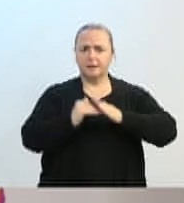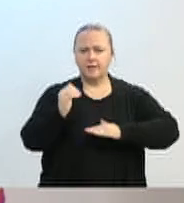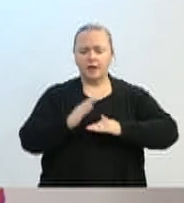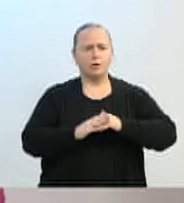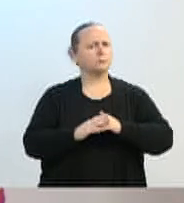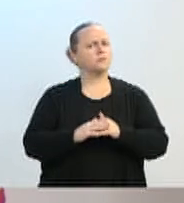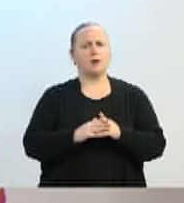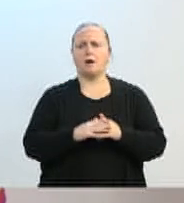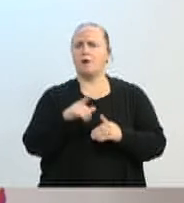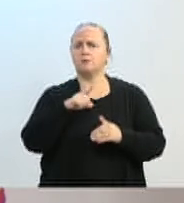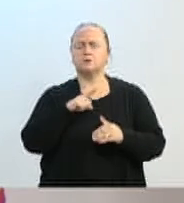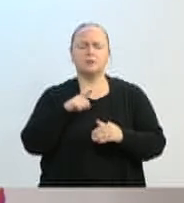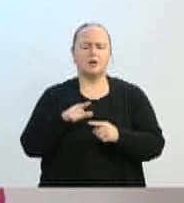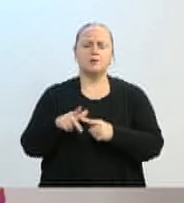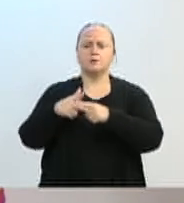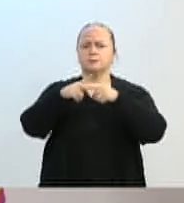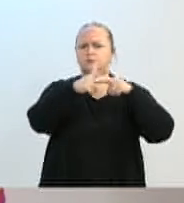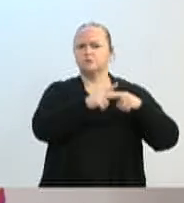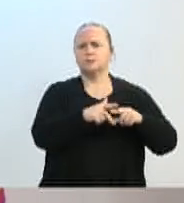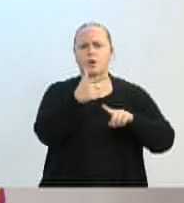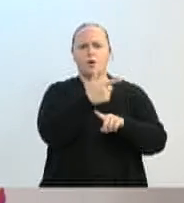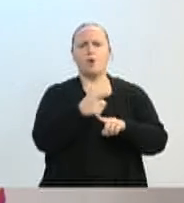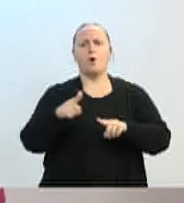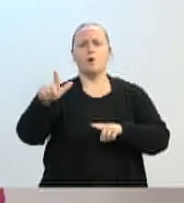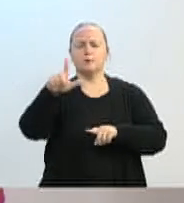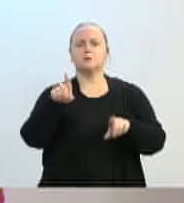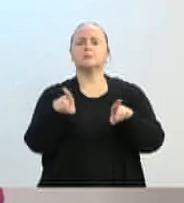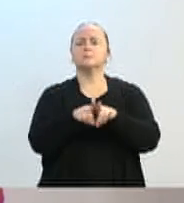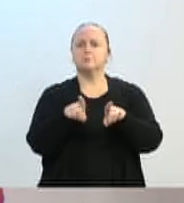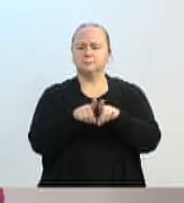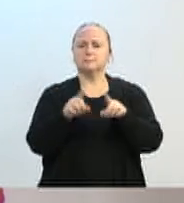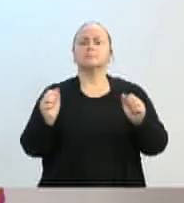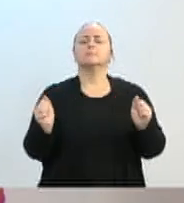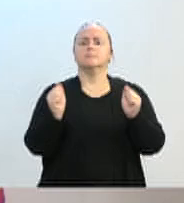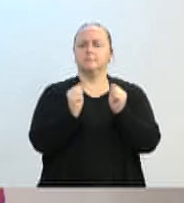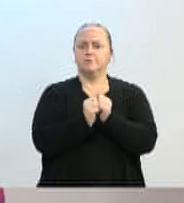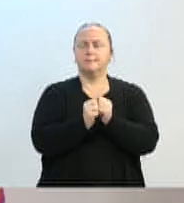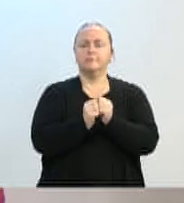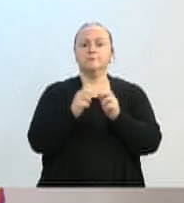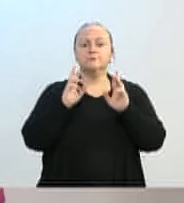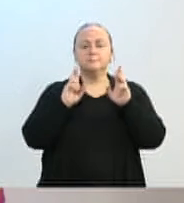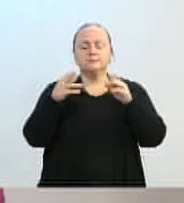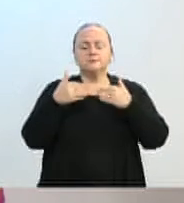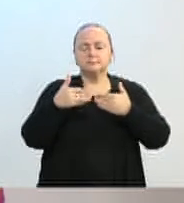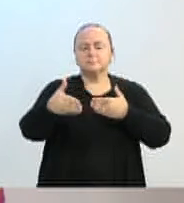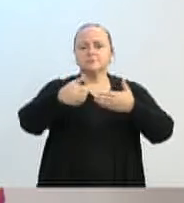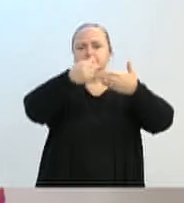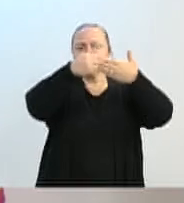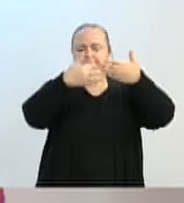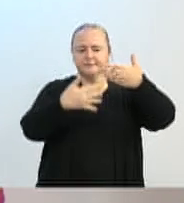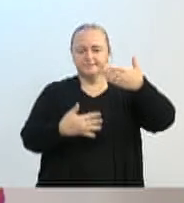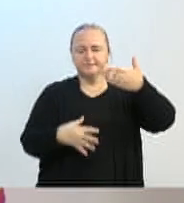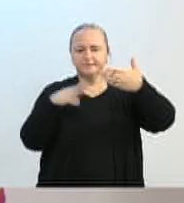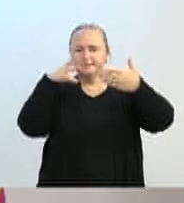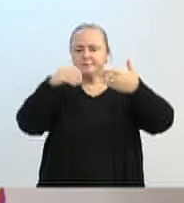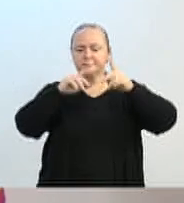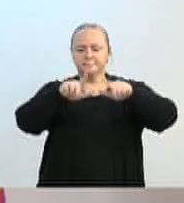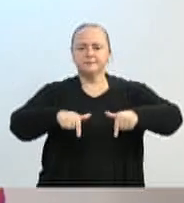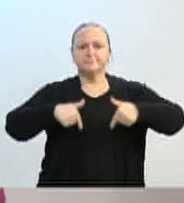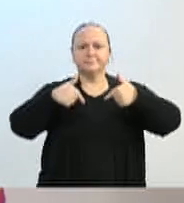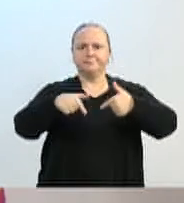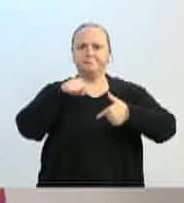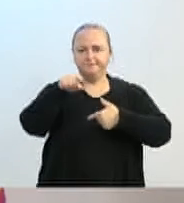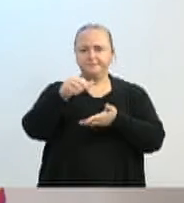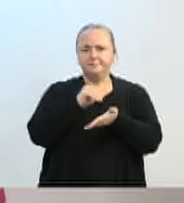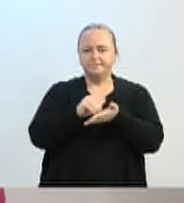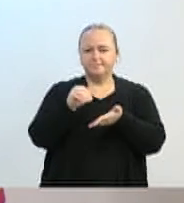outras reformas também estão previstas. Em breve aqui, quero poder relatar nessa tribuna todas essas ações que a